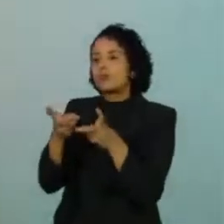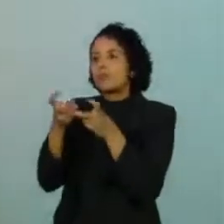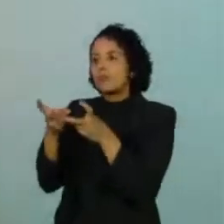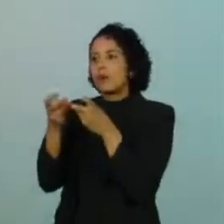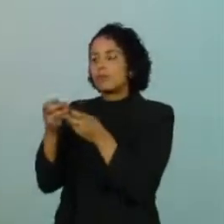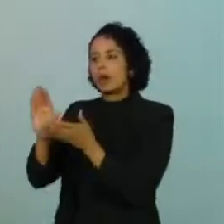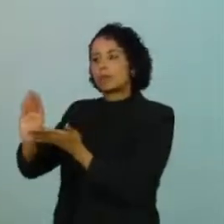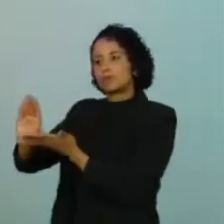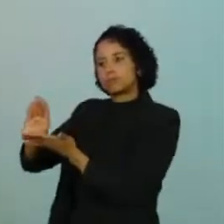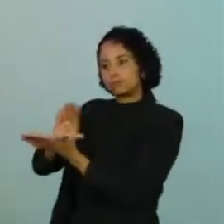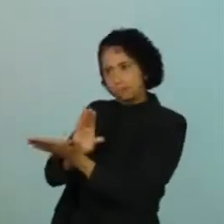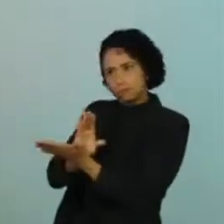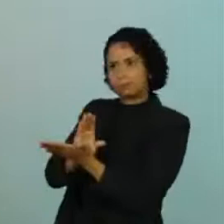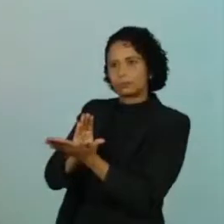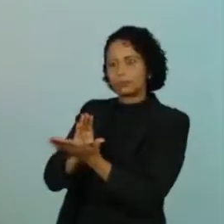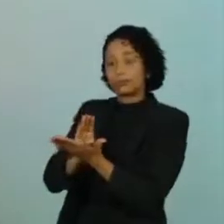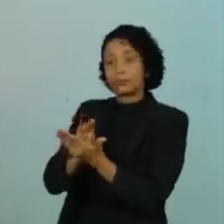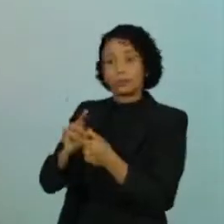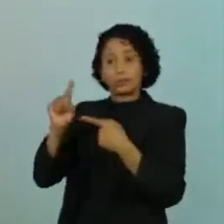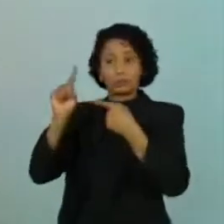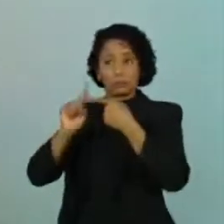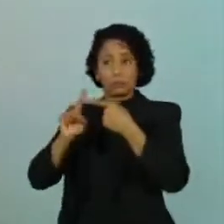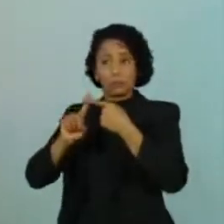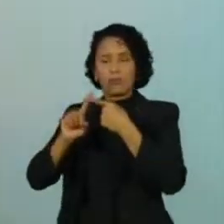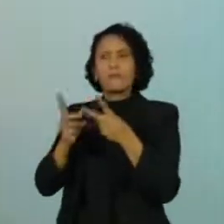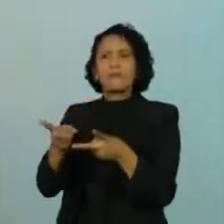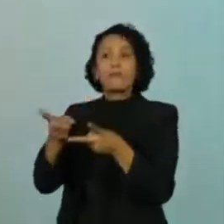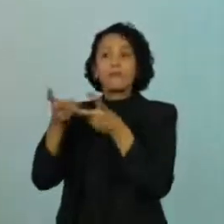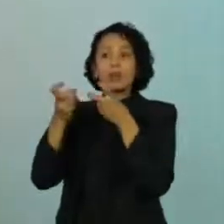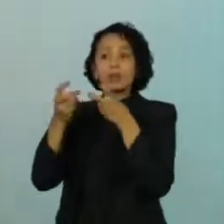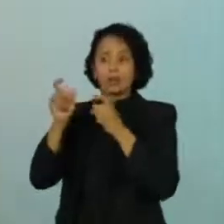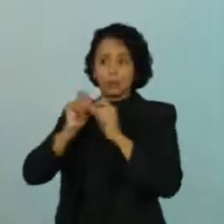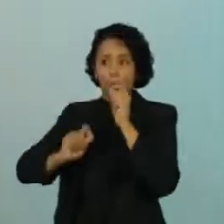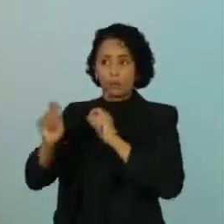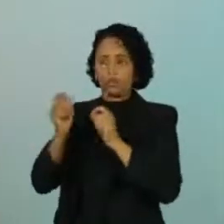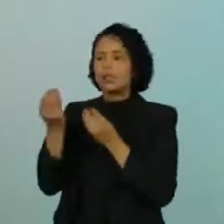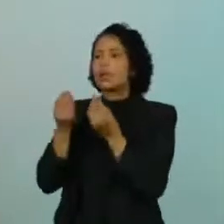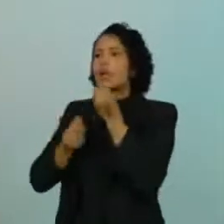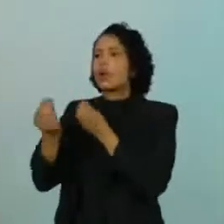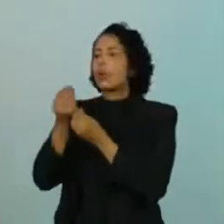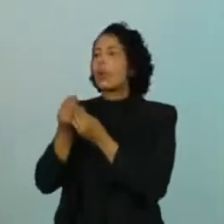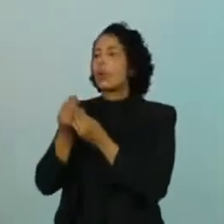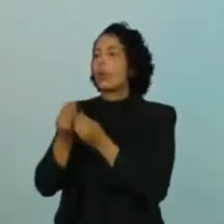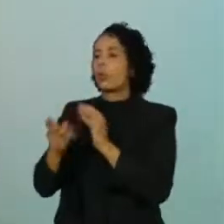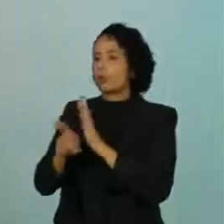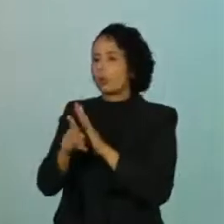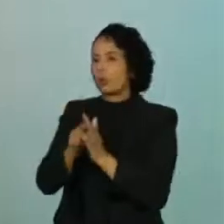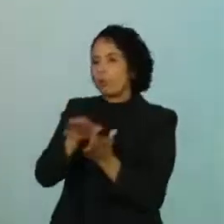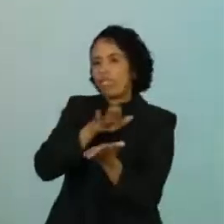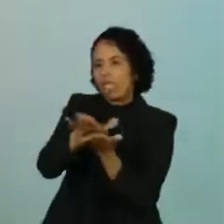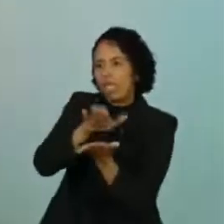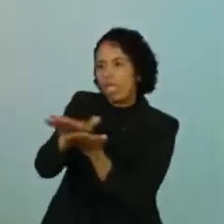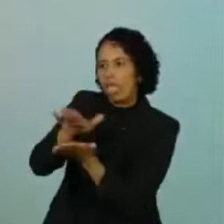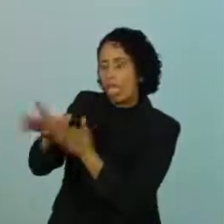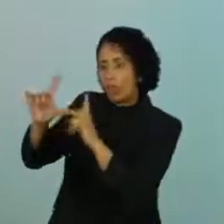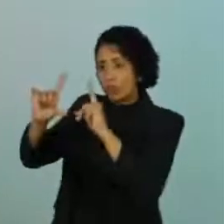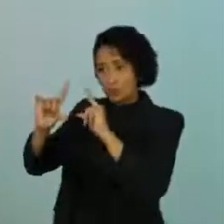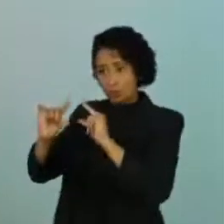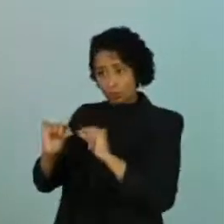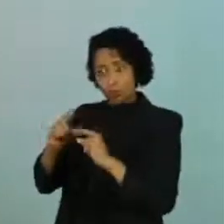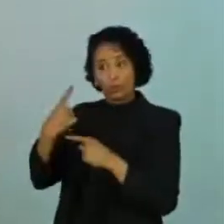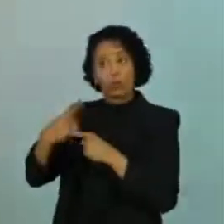ela possa, primeiro ponto, ver o que dá para ser diminuído dos gastos, principalmente porque o padrão de vida